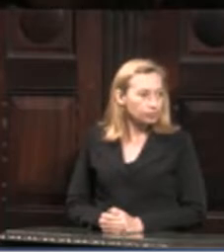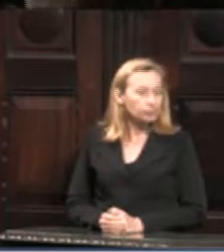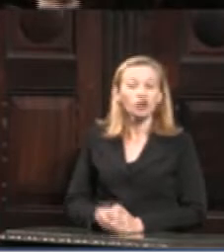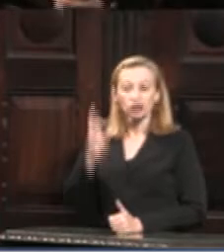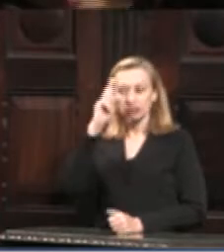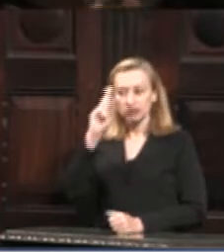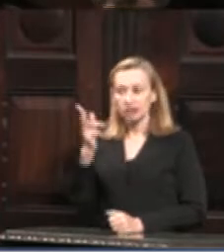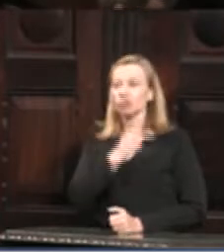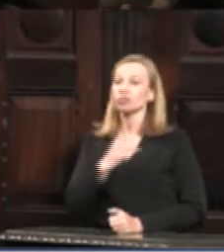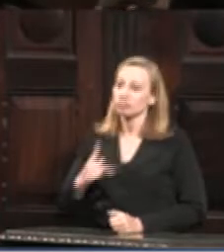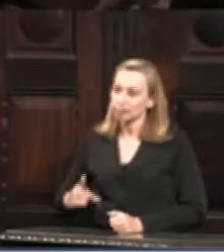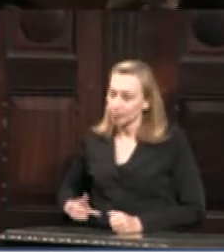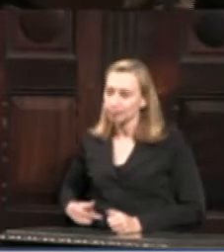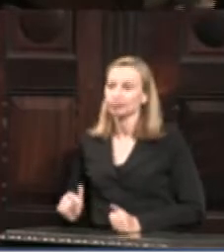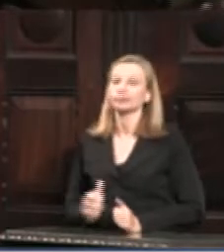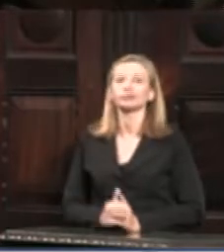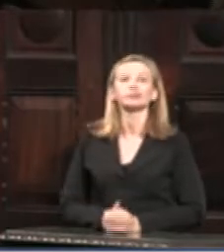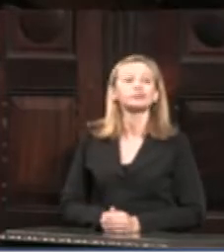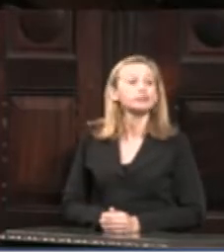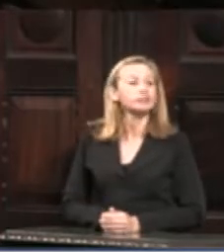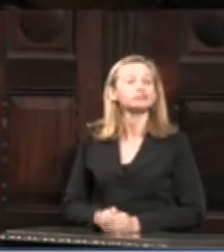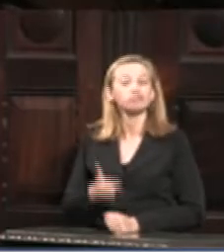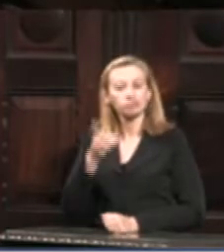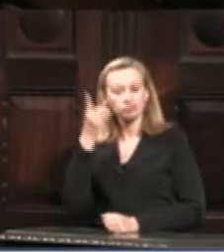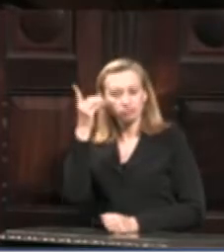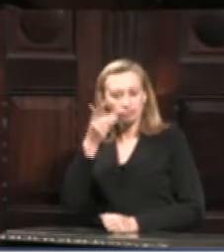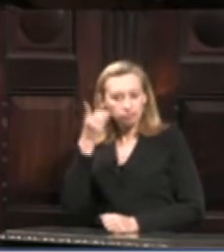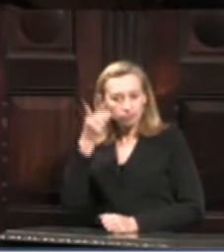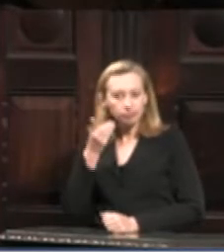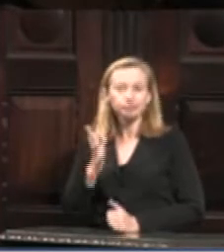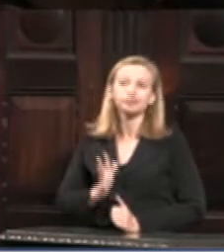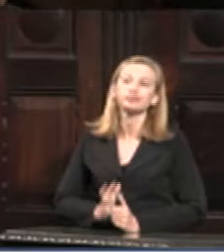Senhor presidente, senhores deputados,